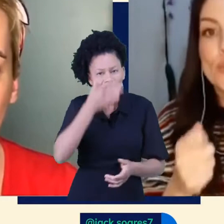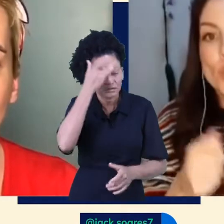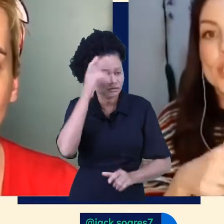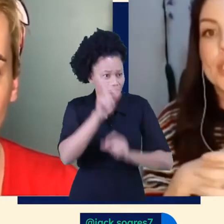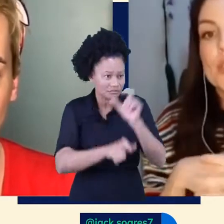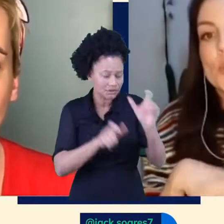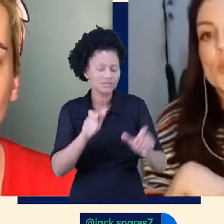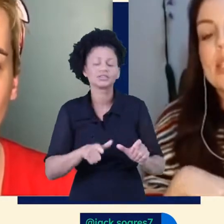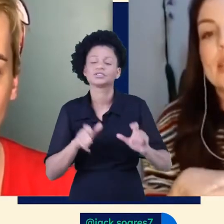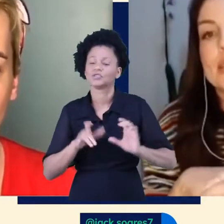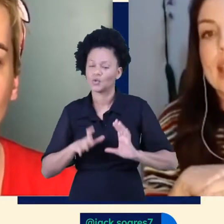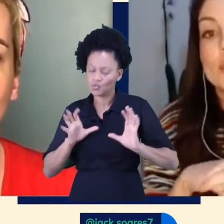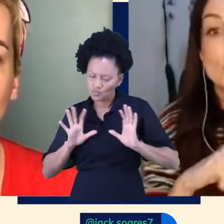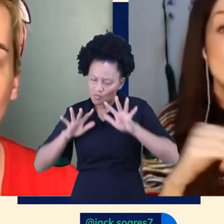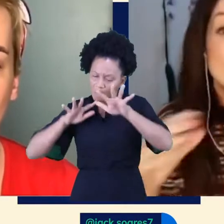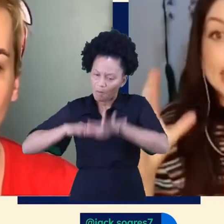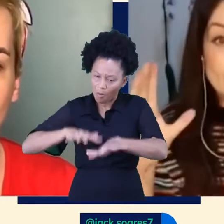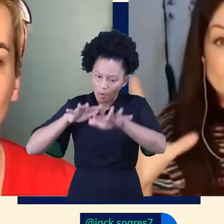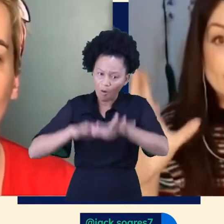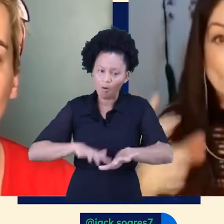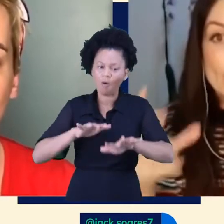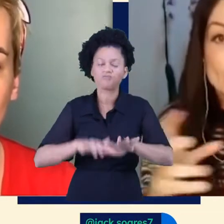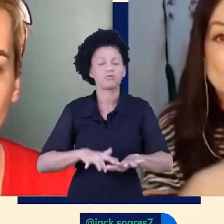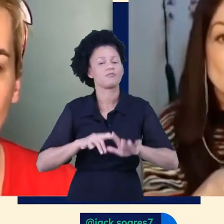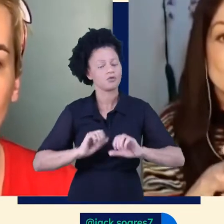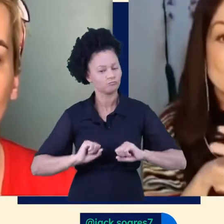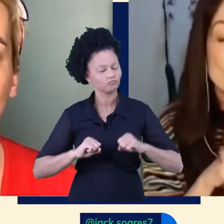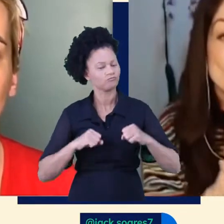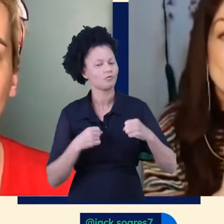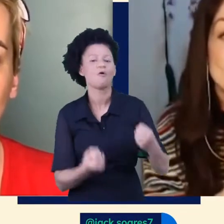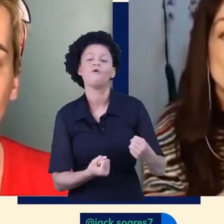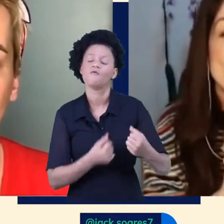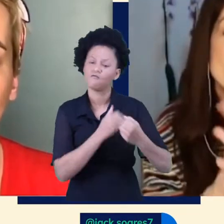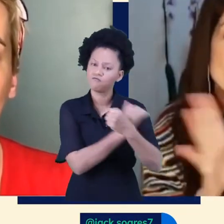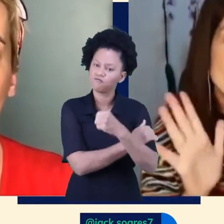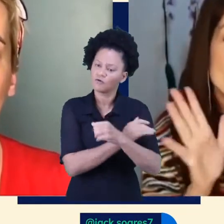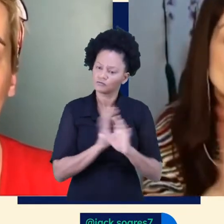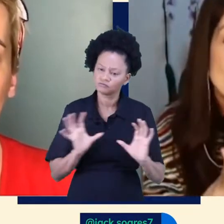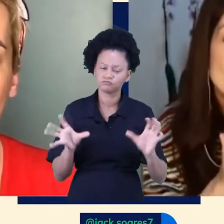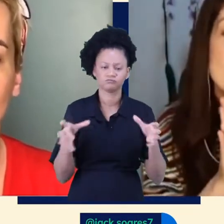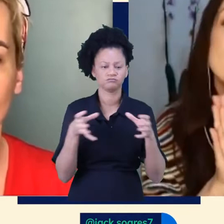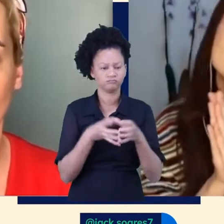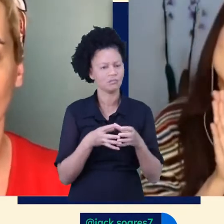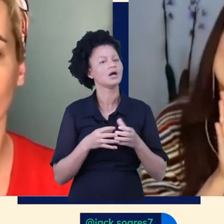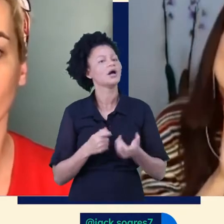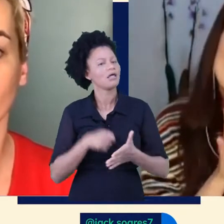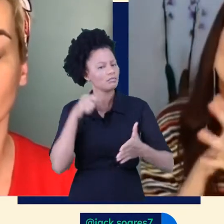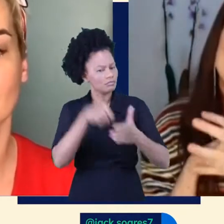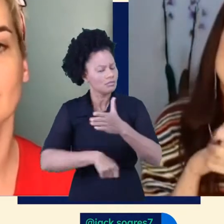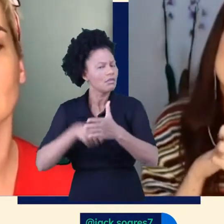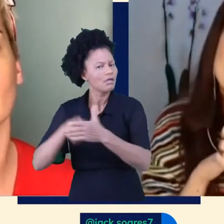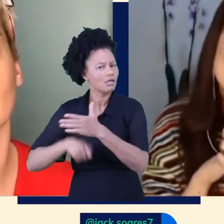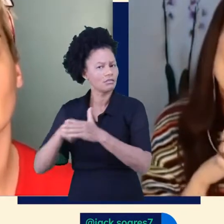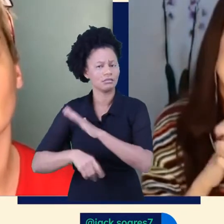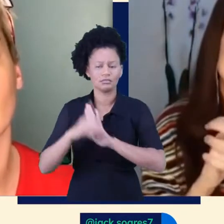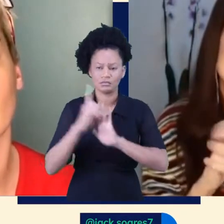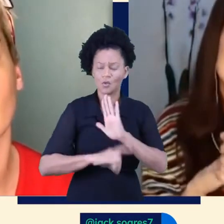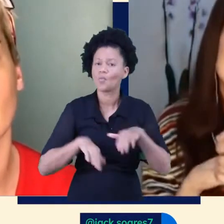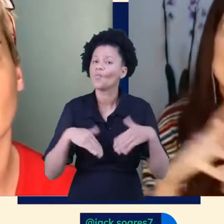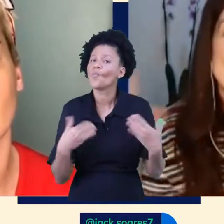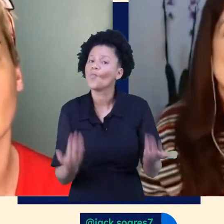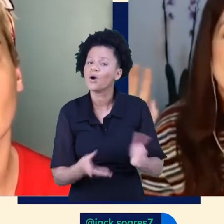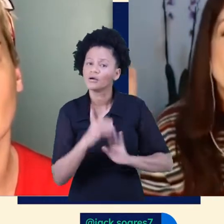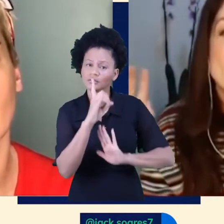mais força, que é das pessoas intersexo, e elas estão reivindicando esses direitos. Quais são esses direitos? Você sabia que o Brasil é um